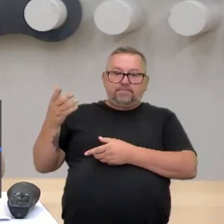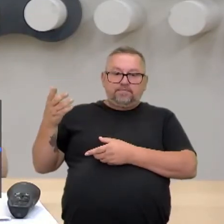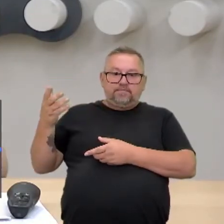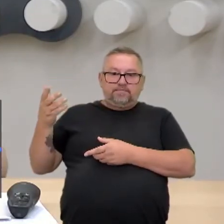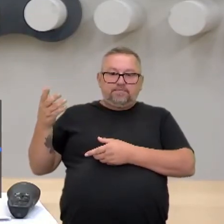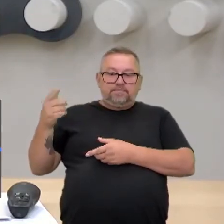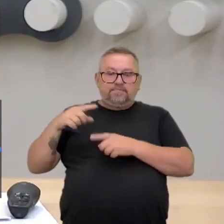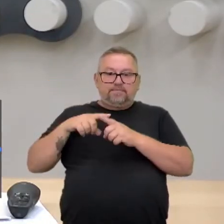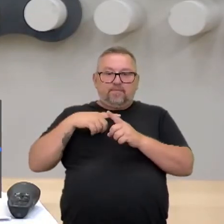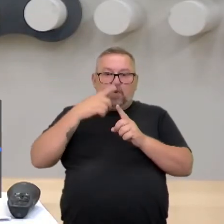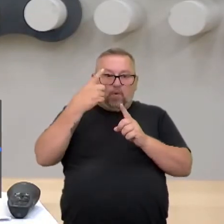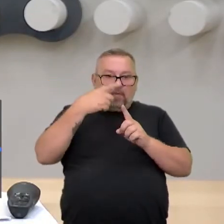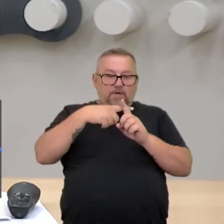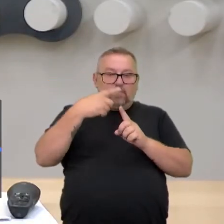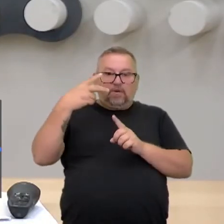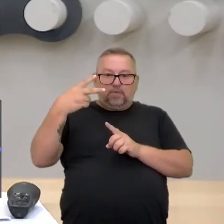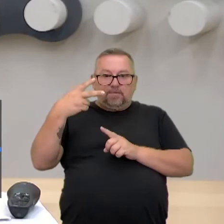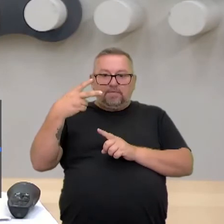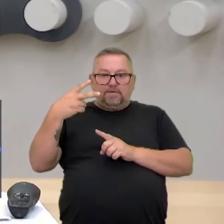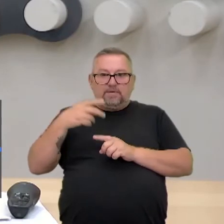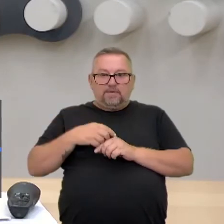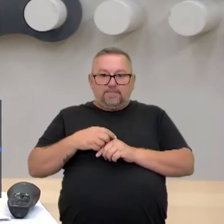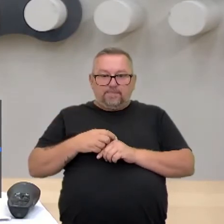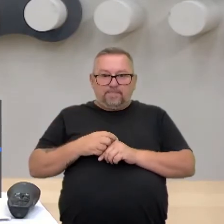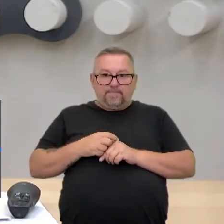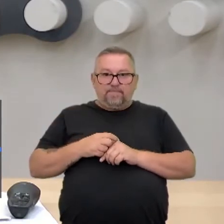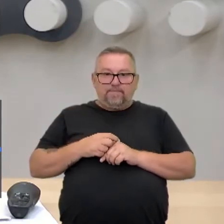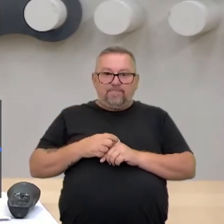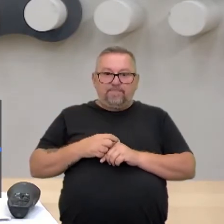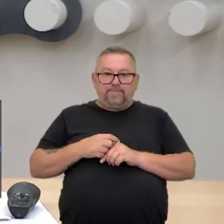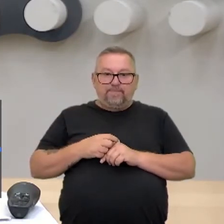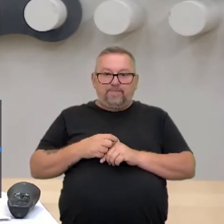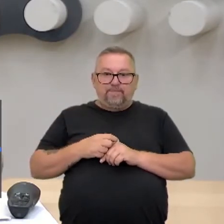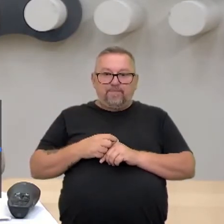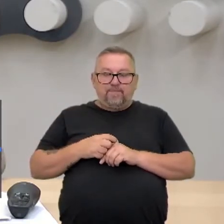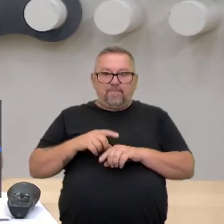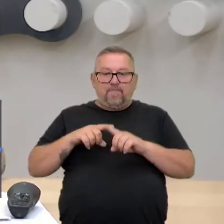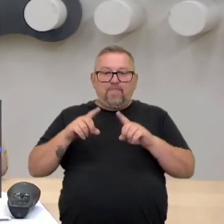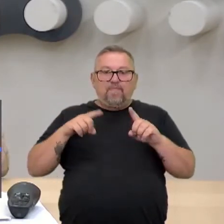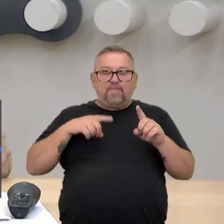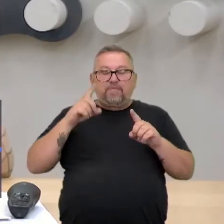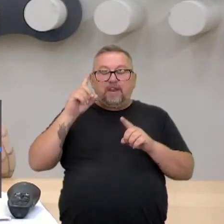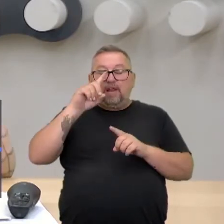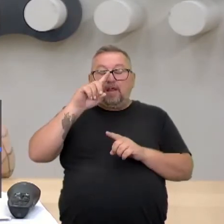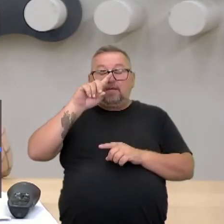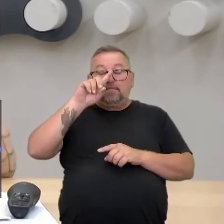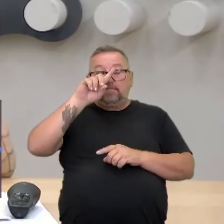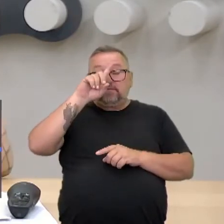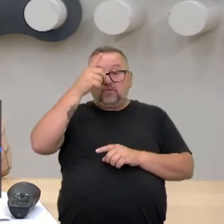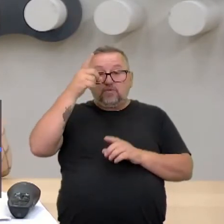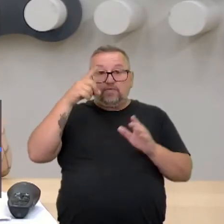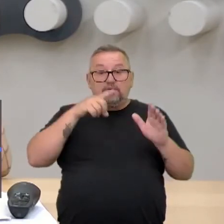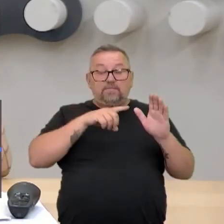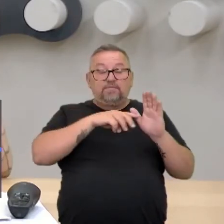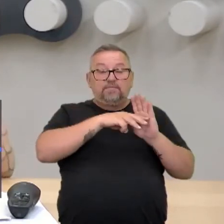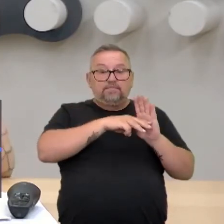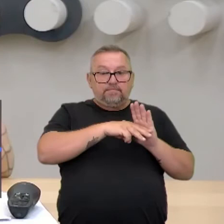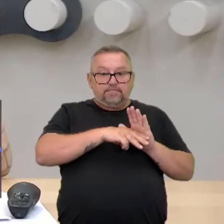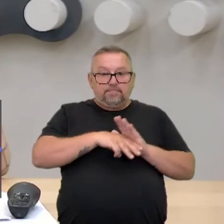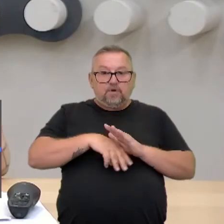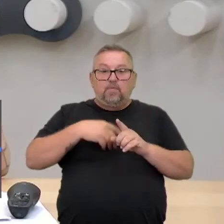será que um mais um é dois será que é tudo mesmo sabe é a dúvida metódica E por que que o e